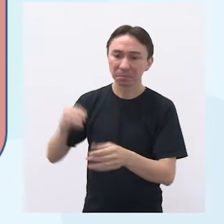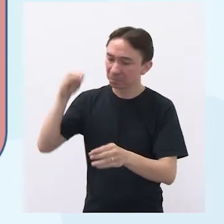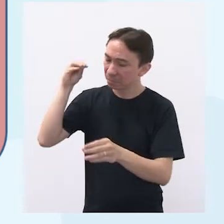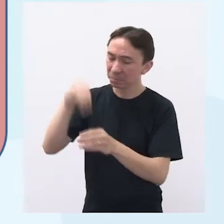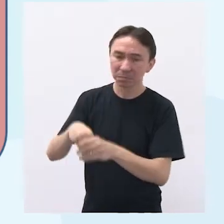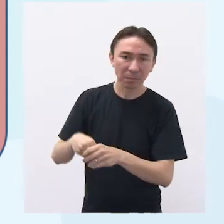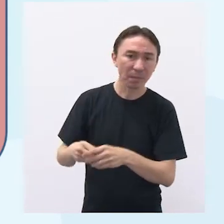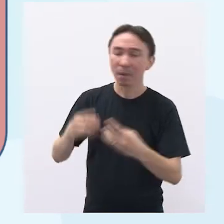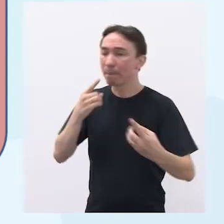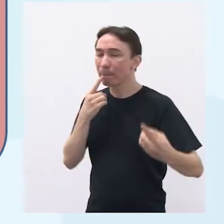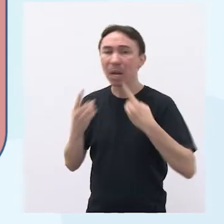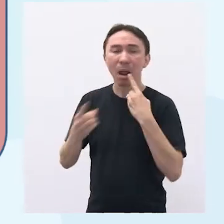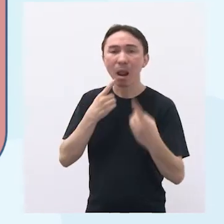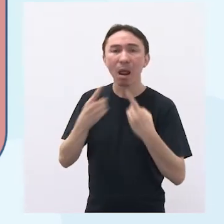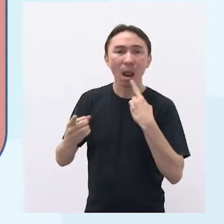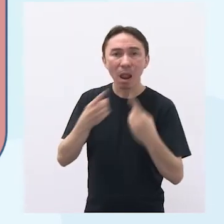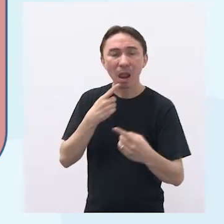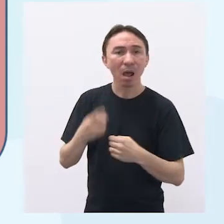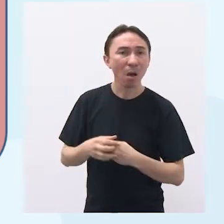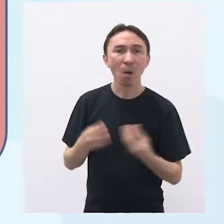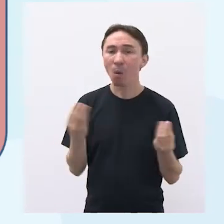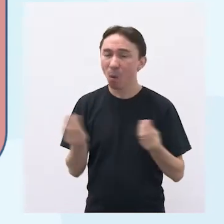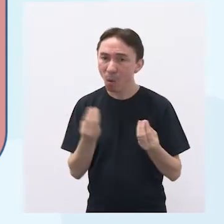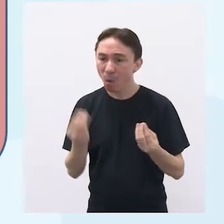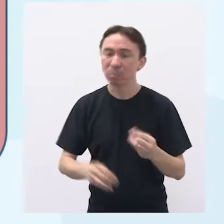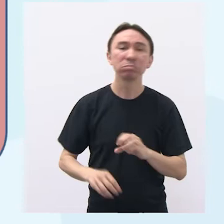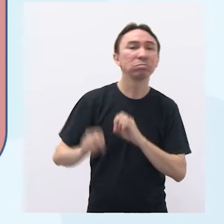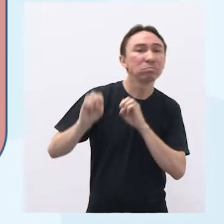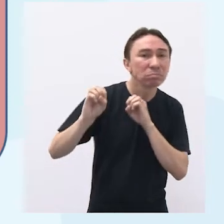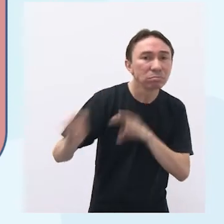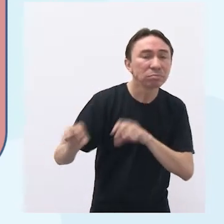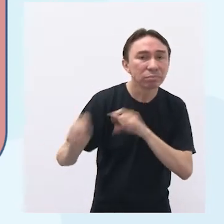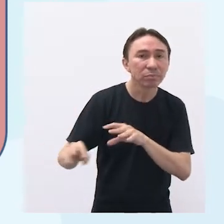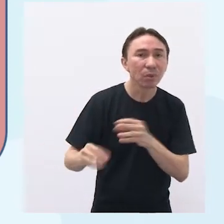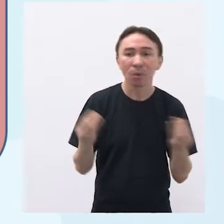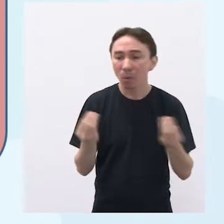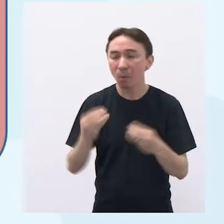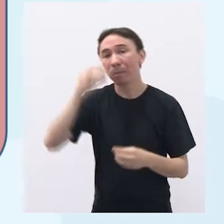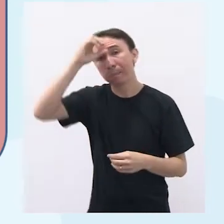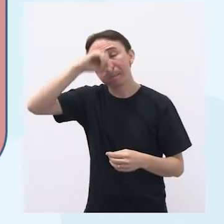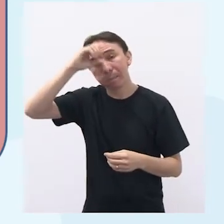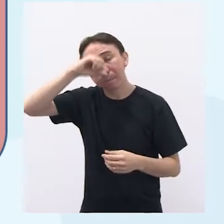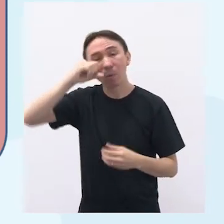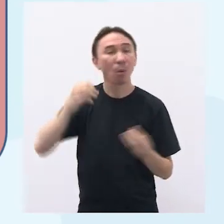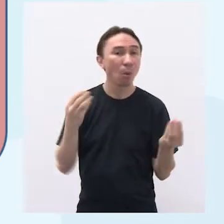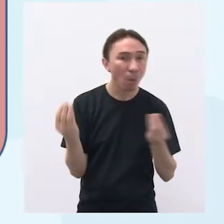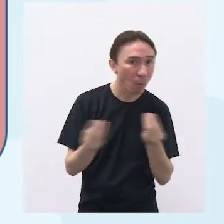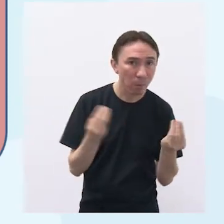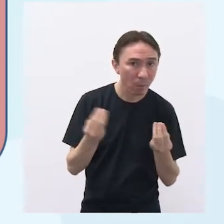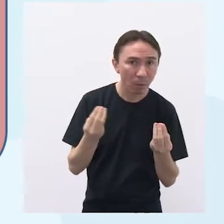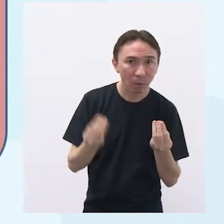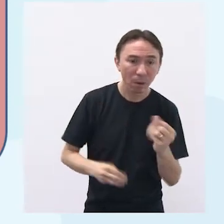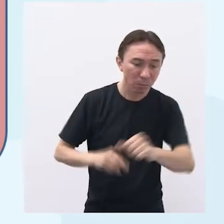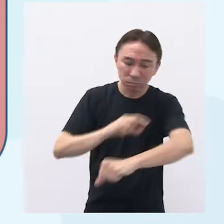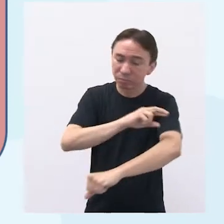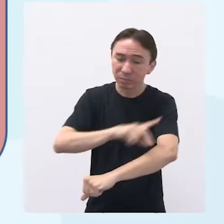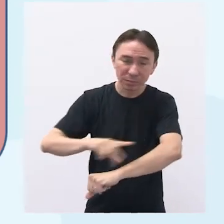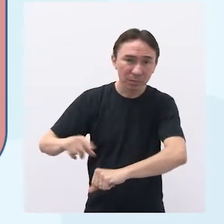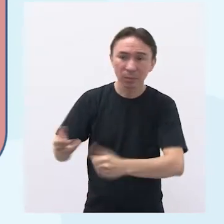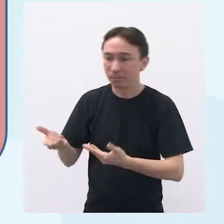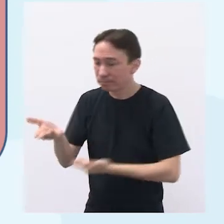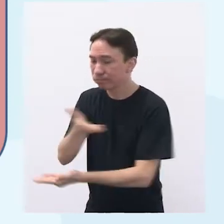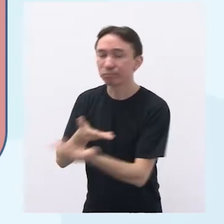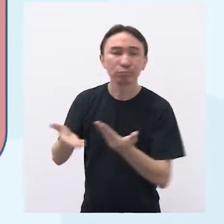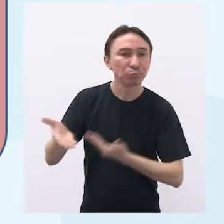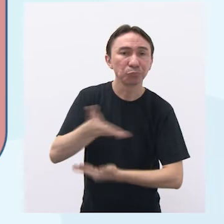contexto, como que se ensina e se aprende para a educação das relações étnico-raciais, né? E aí, nesse sentido,